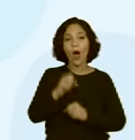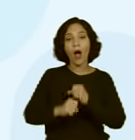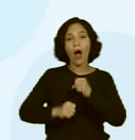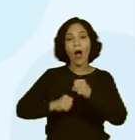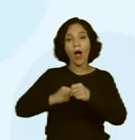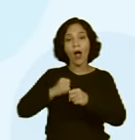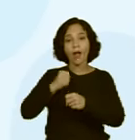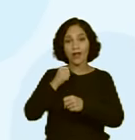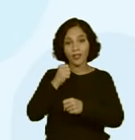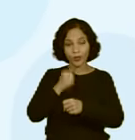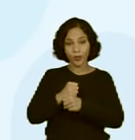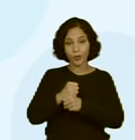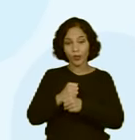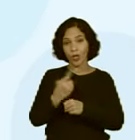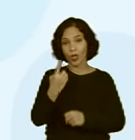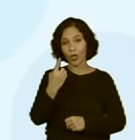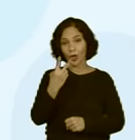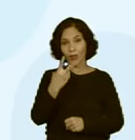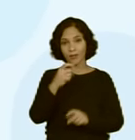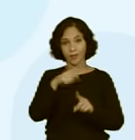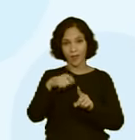9, certo?